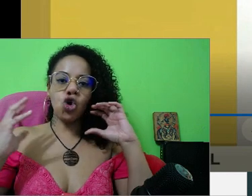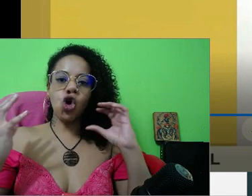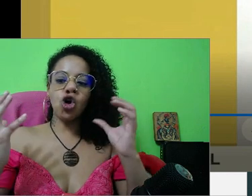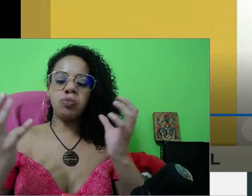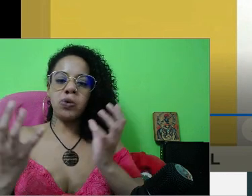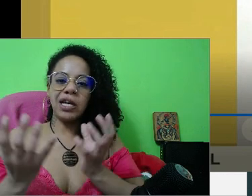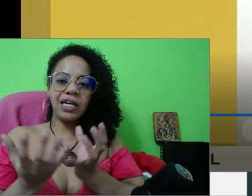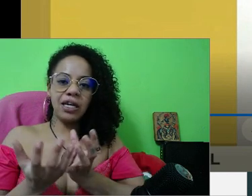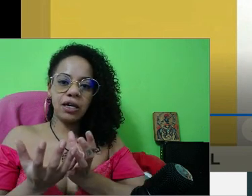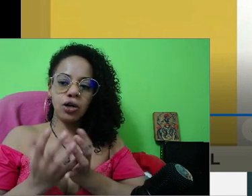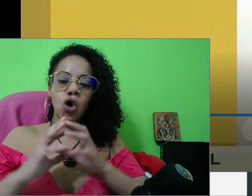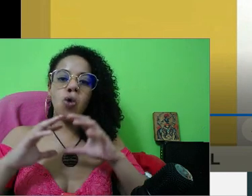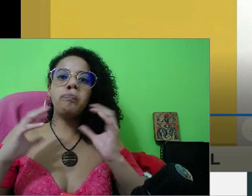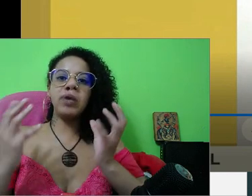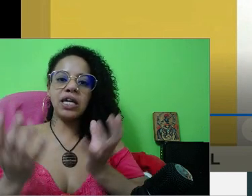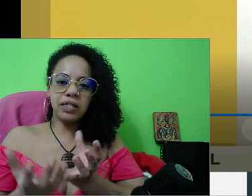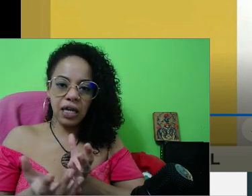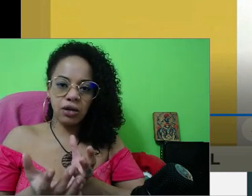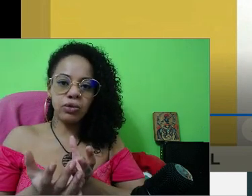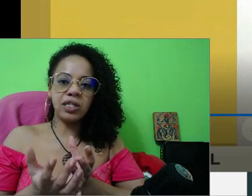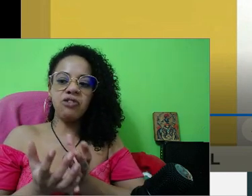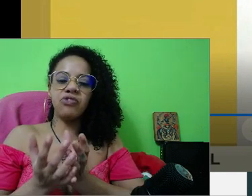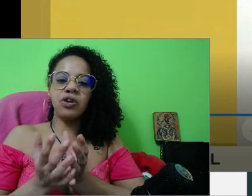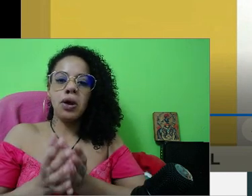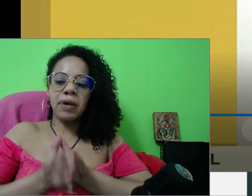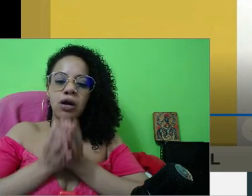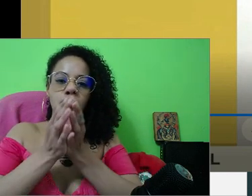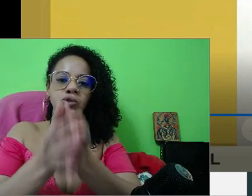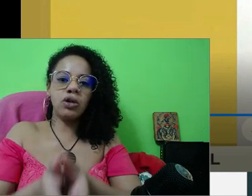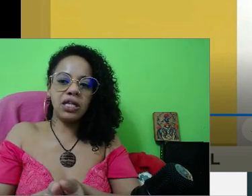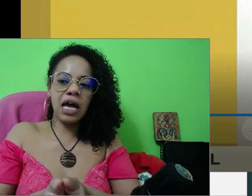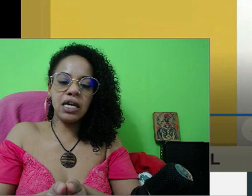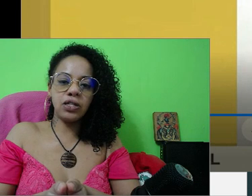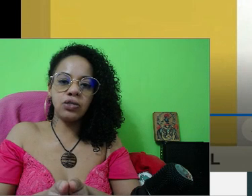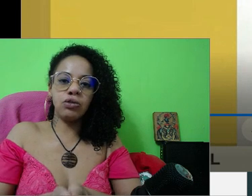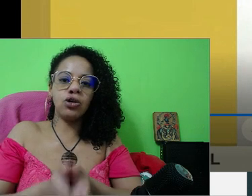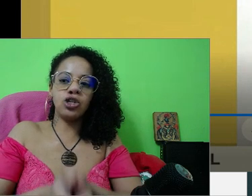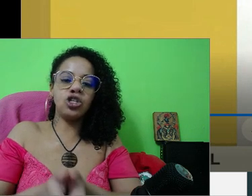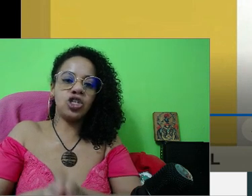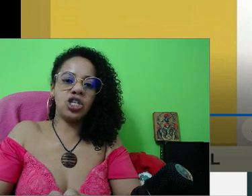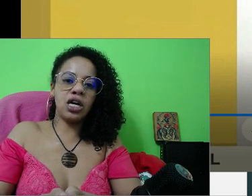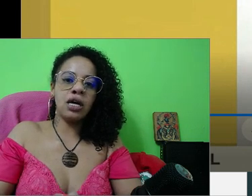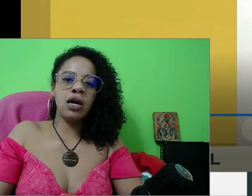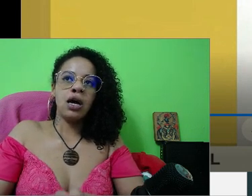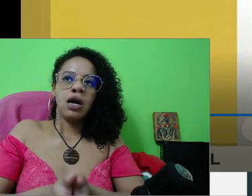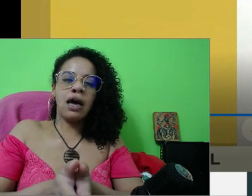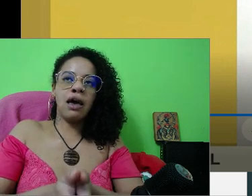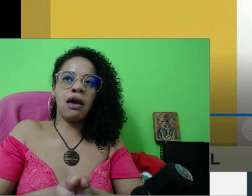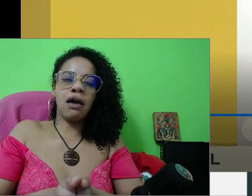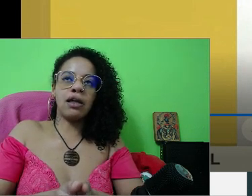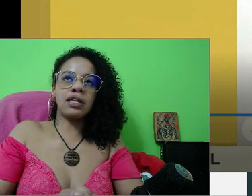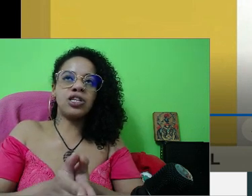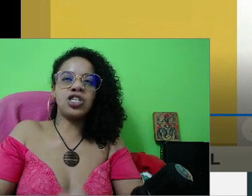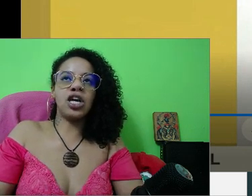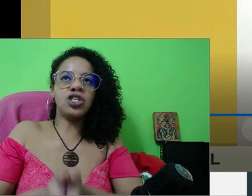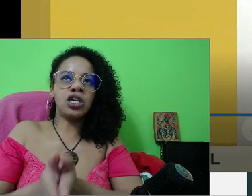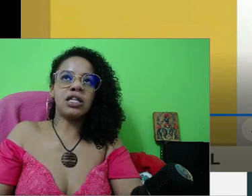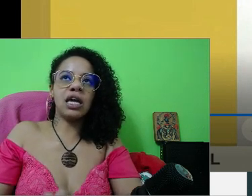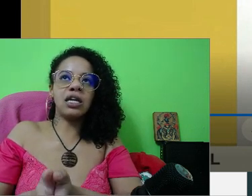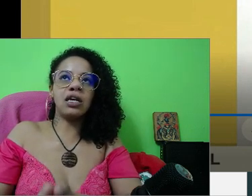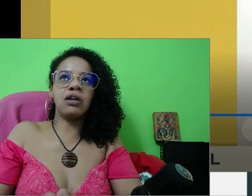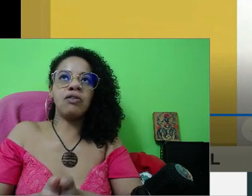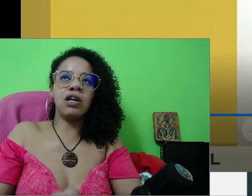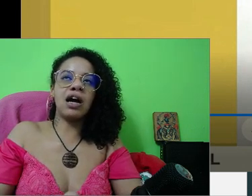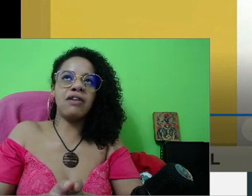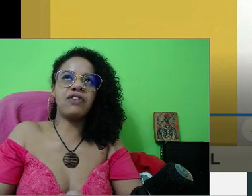todo um corpo ali golpista inclusive para consolidar isso e hoje em dia ter